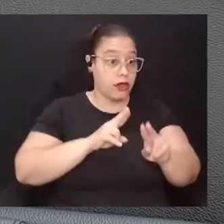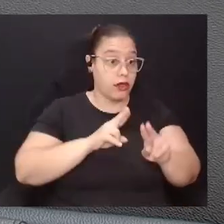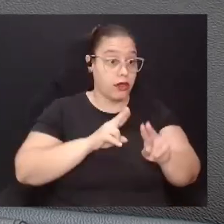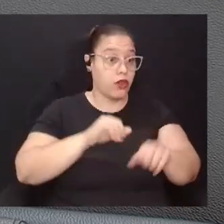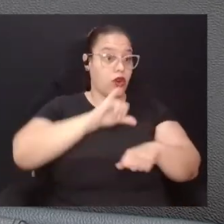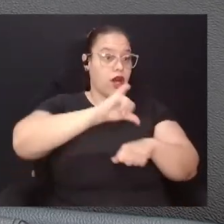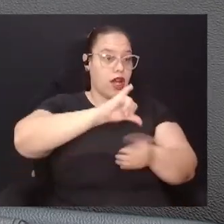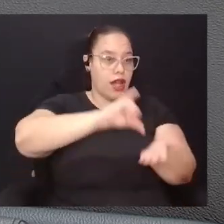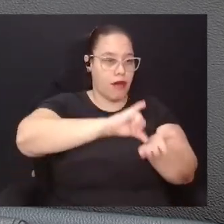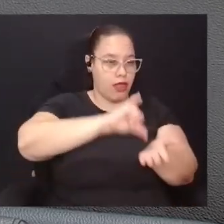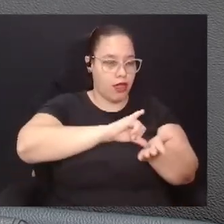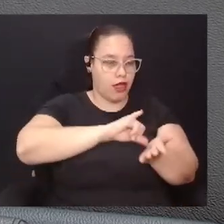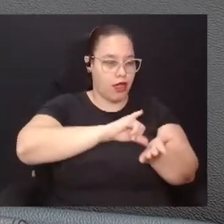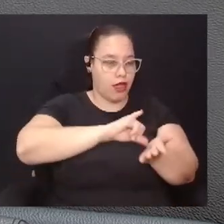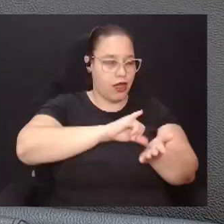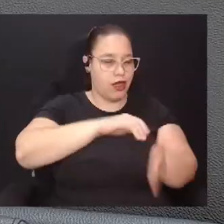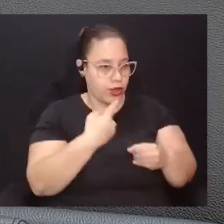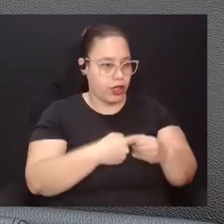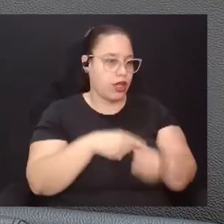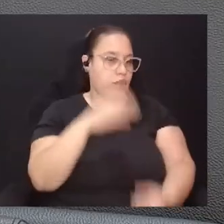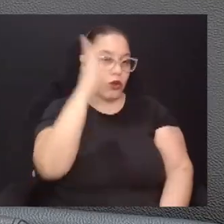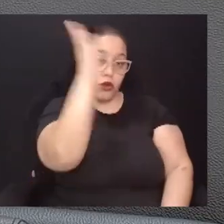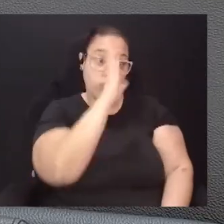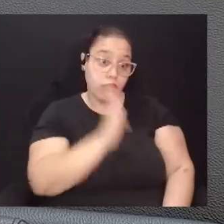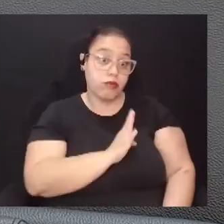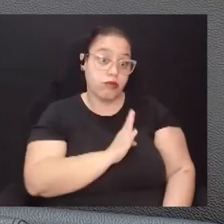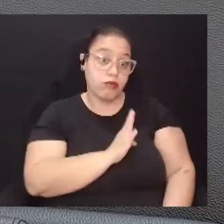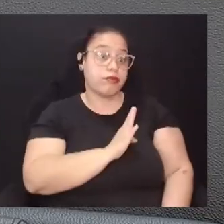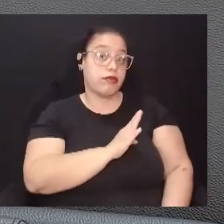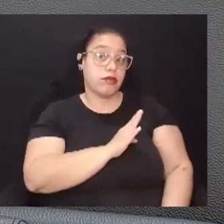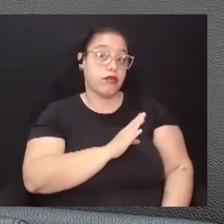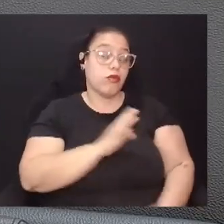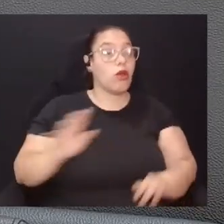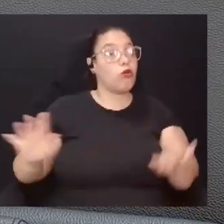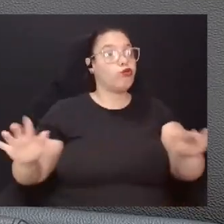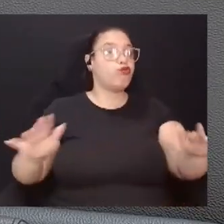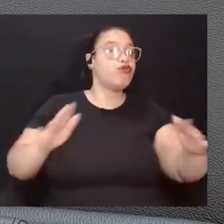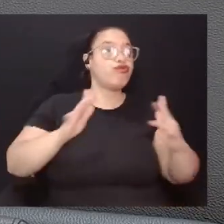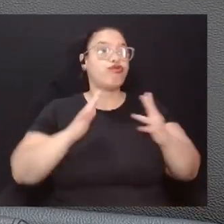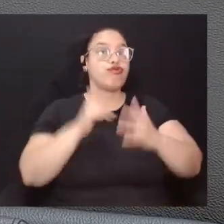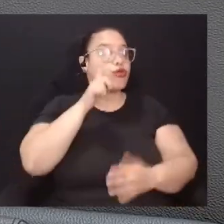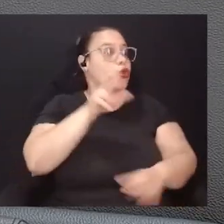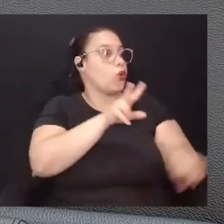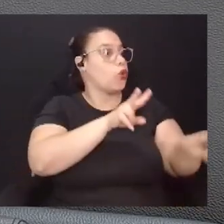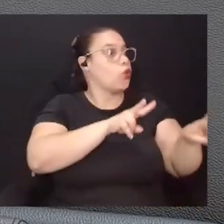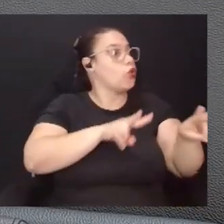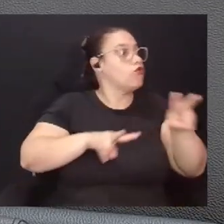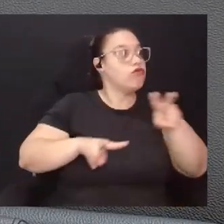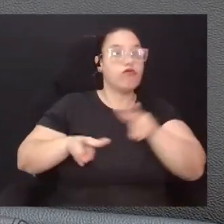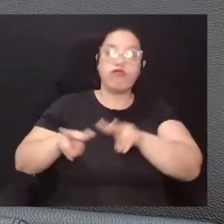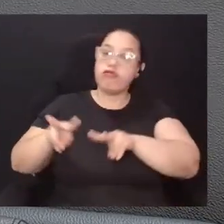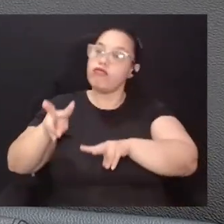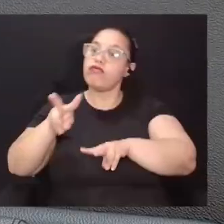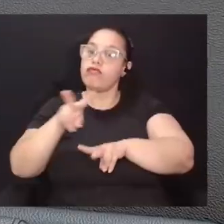chama a capital do interior, né, a maior cidade do interior do Brasil. Então, muitas pessoas elas vinham para a cidade de Campinas para conseguir observar como era o